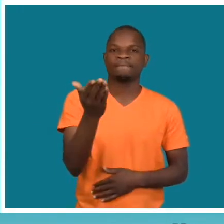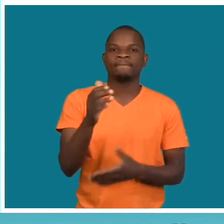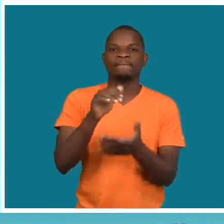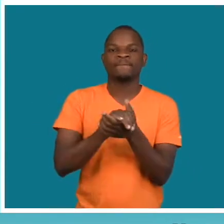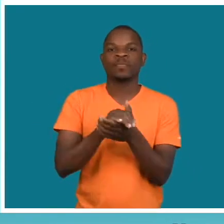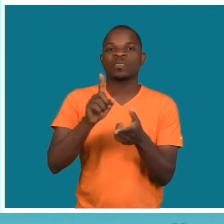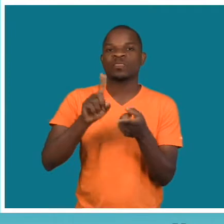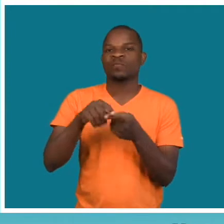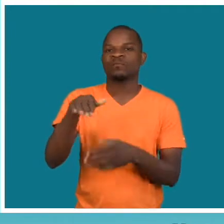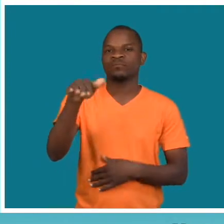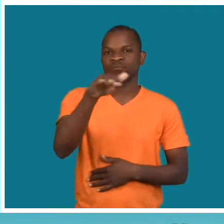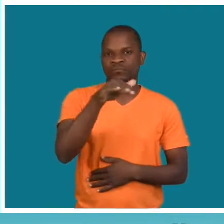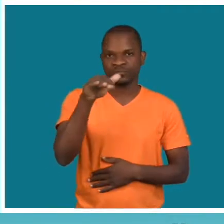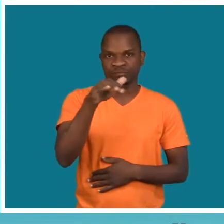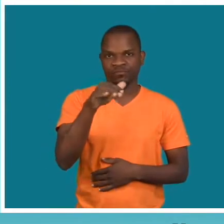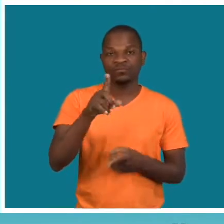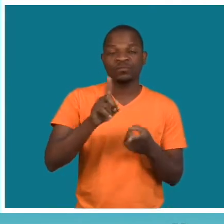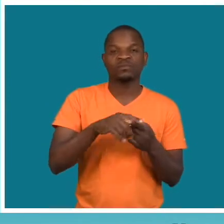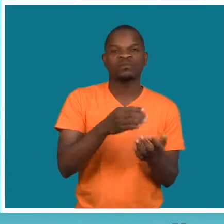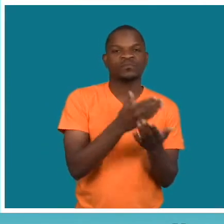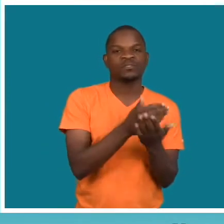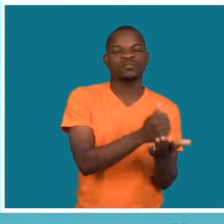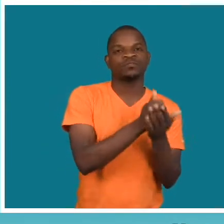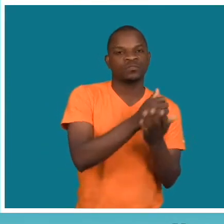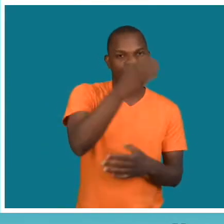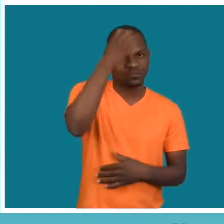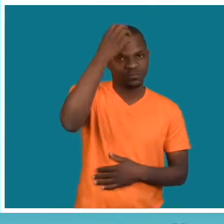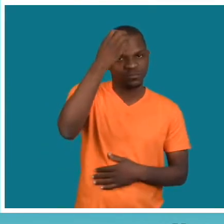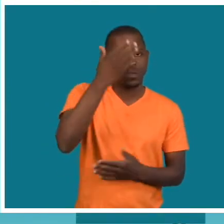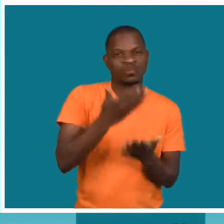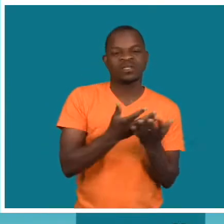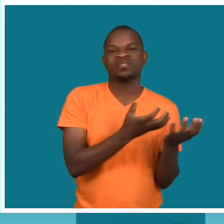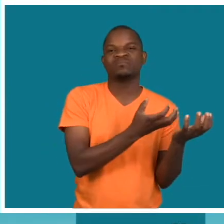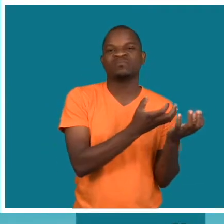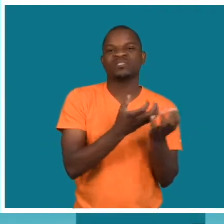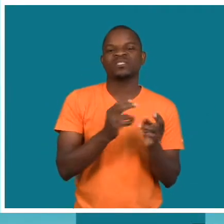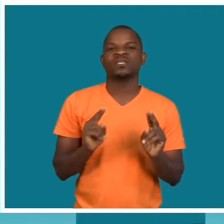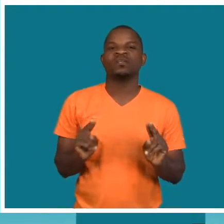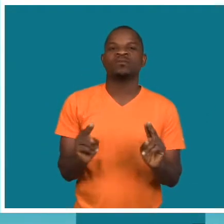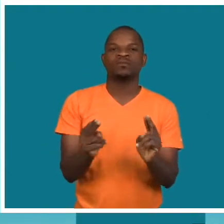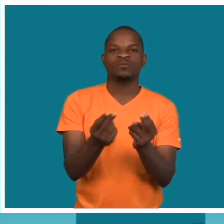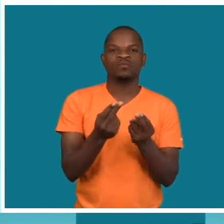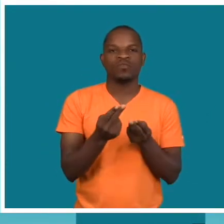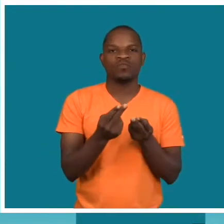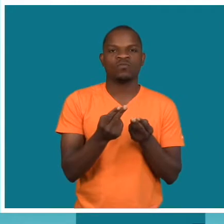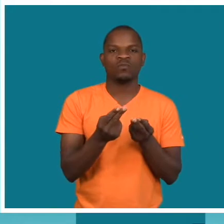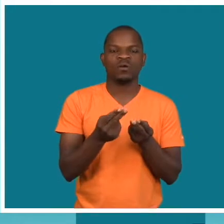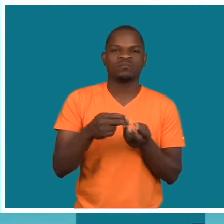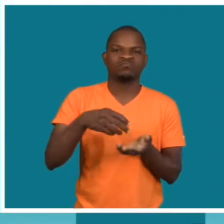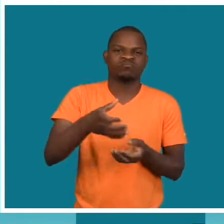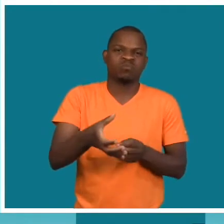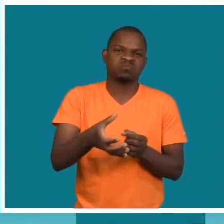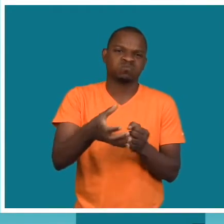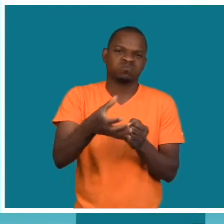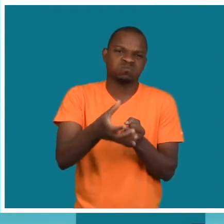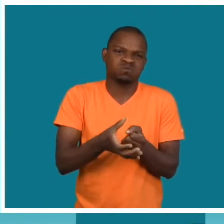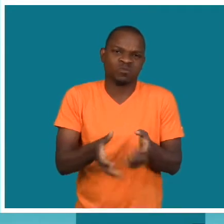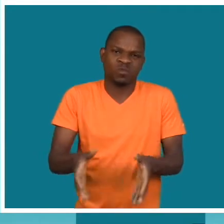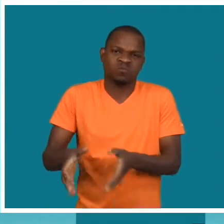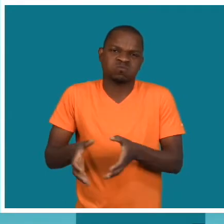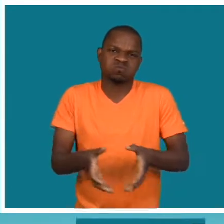aos amigos, à sociedade em geral, também ao governo, e ele está a precisar de próteses e